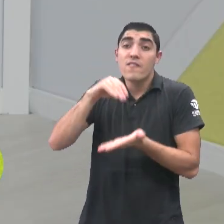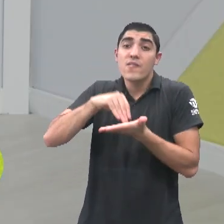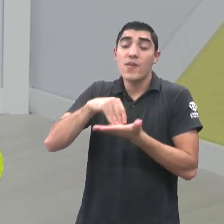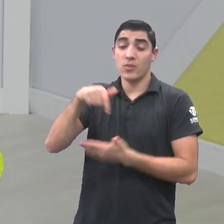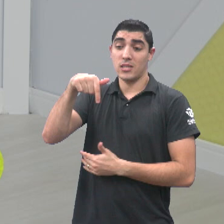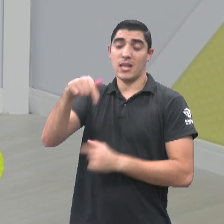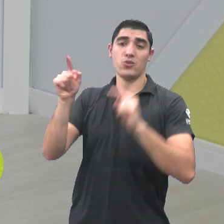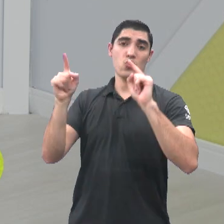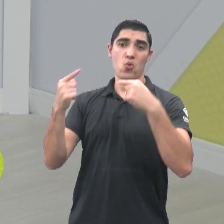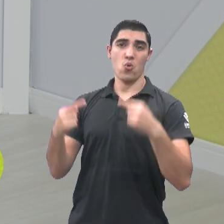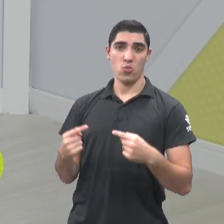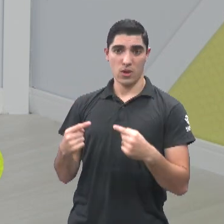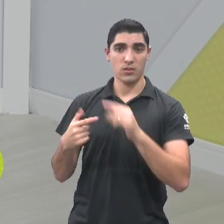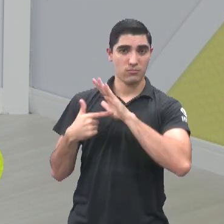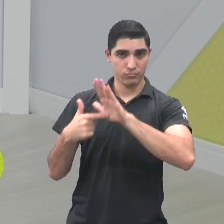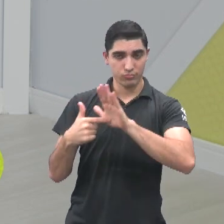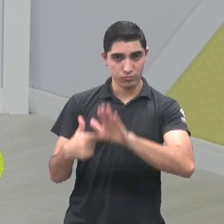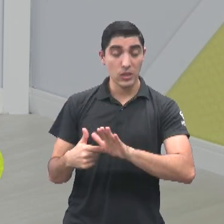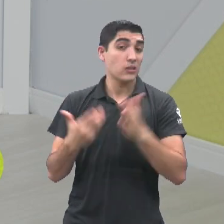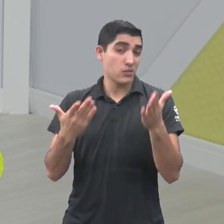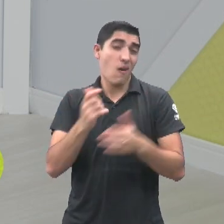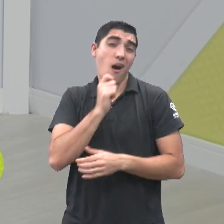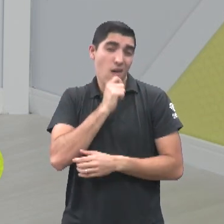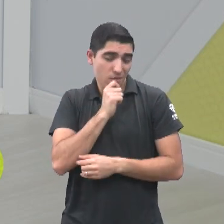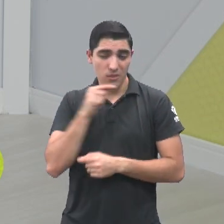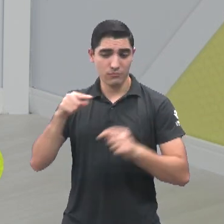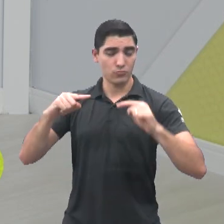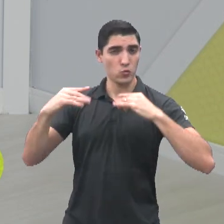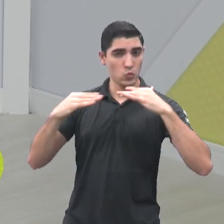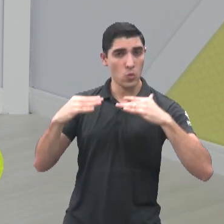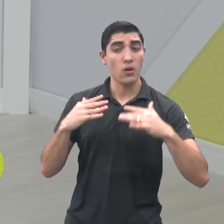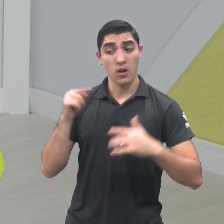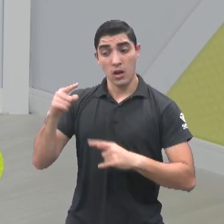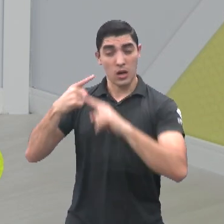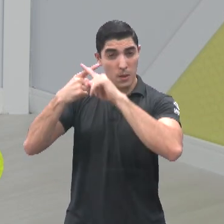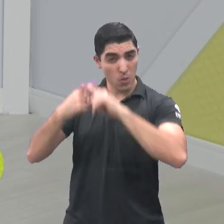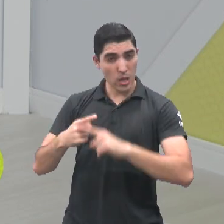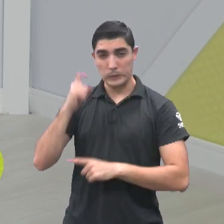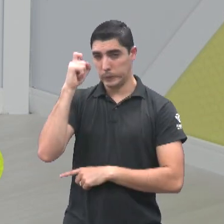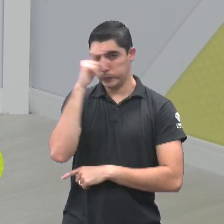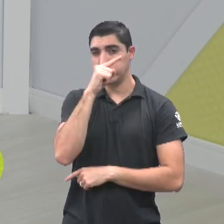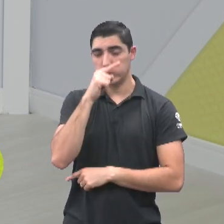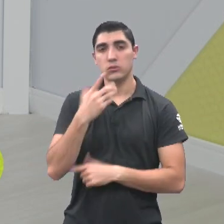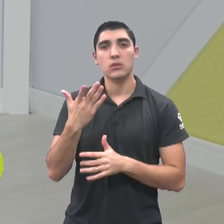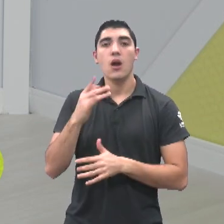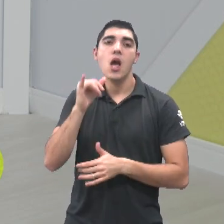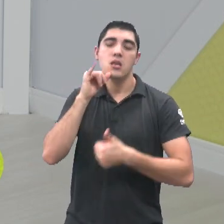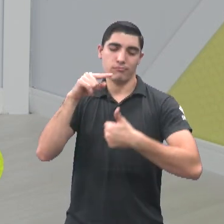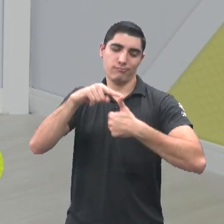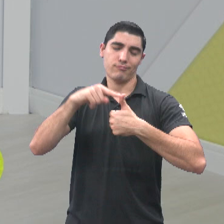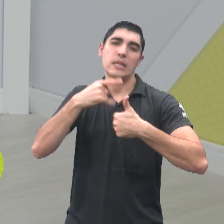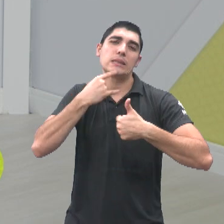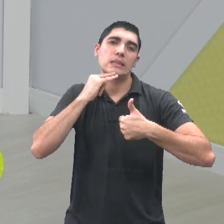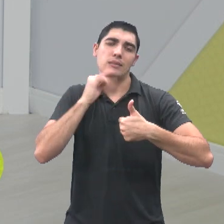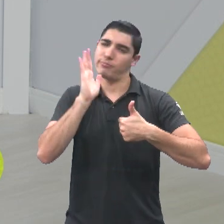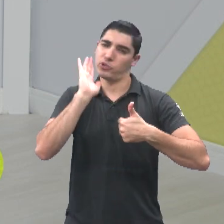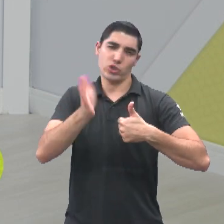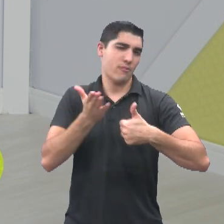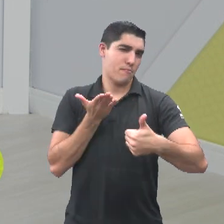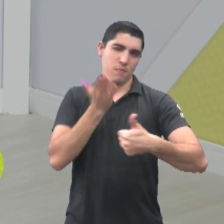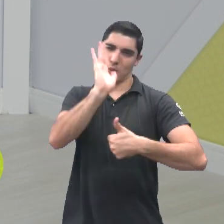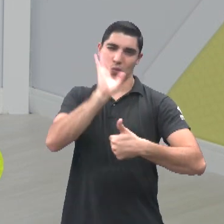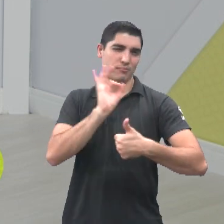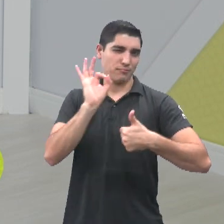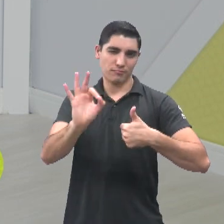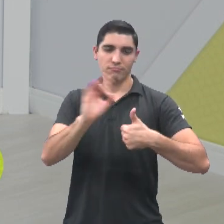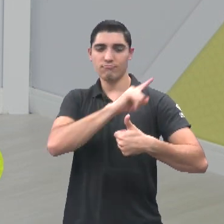classificados e os 2 rebaixados, muita coisa pode acontecer. O campeonato está muito nivelado, tirando o 15 de Piracicaba, que realmente desgarrou, e o